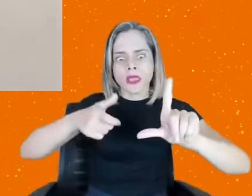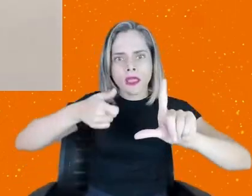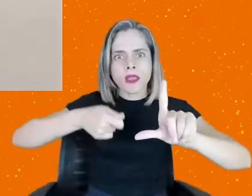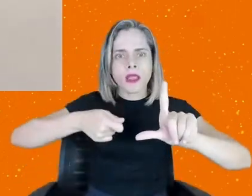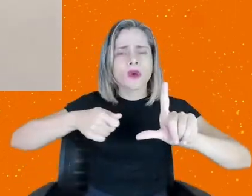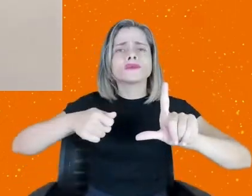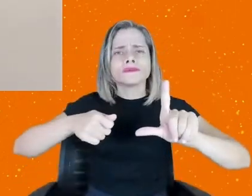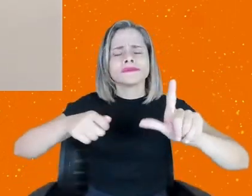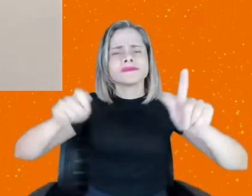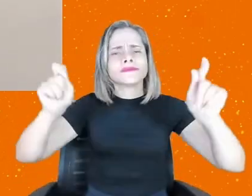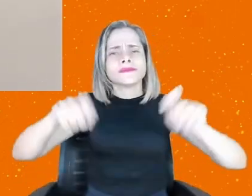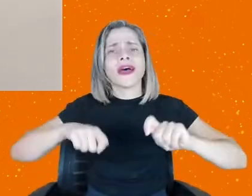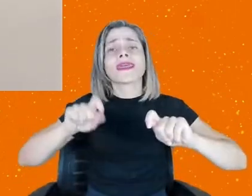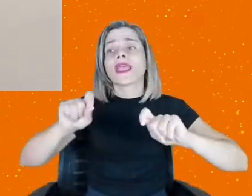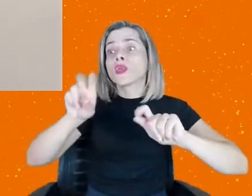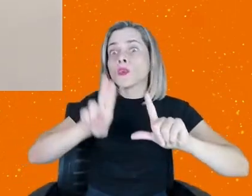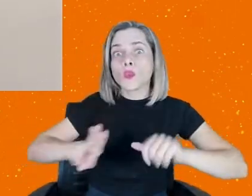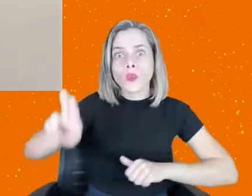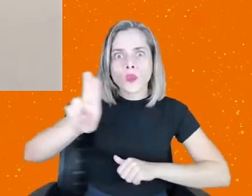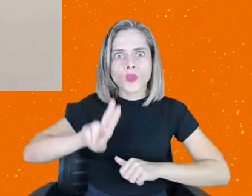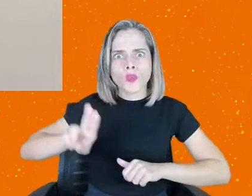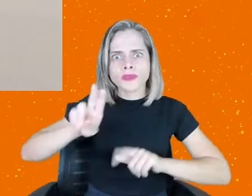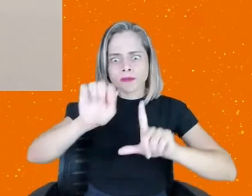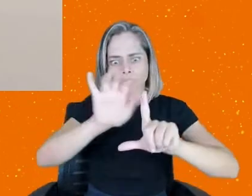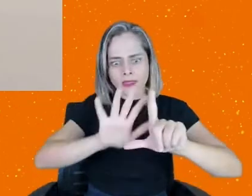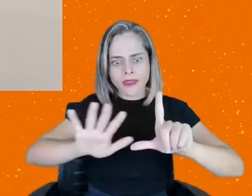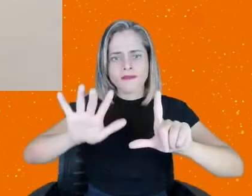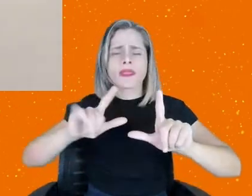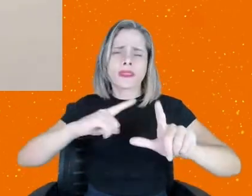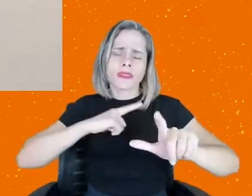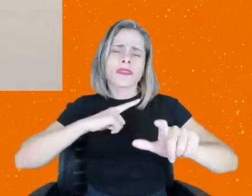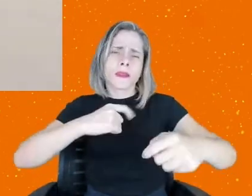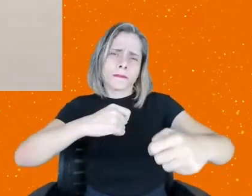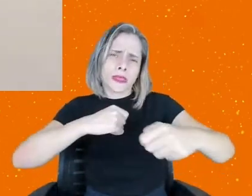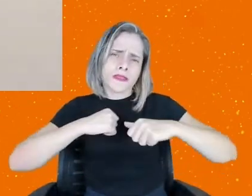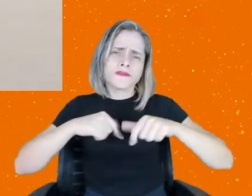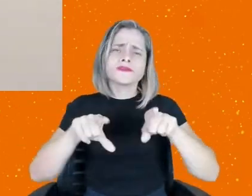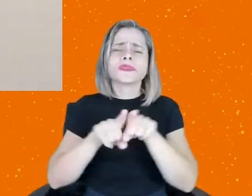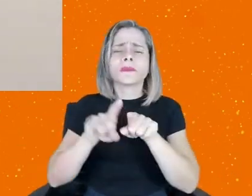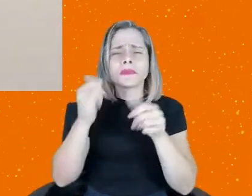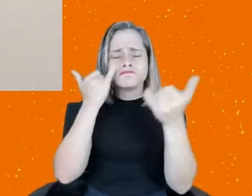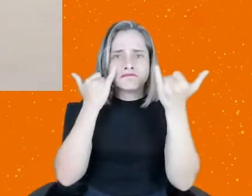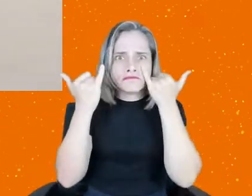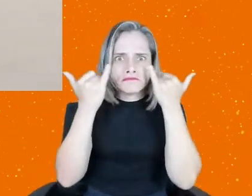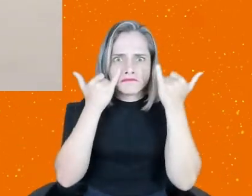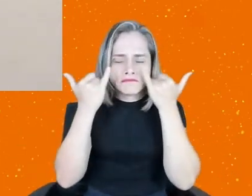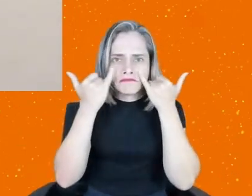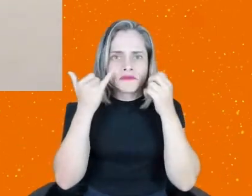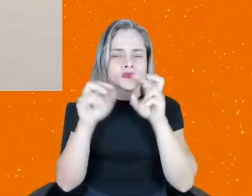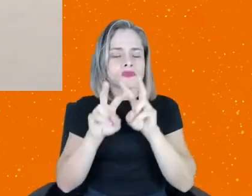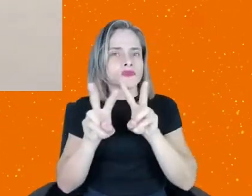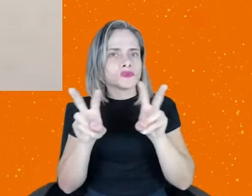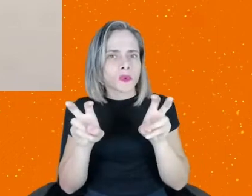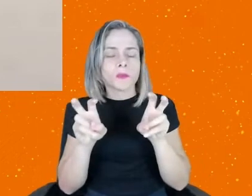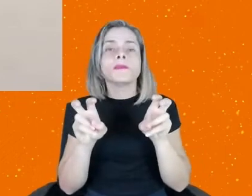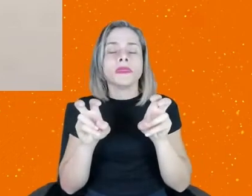benefício para quem tá usando a plataforma e trazer mais informações sobre o hábito de consumo daquele